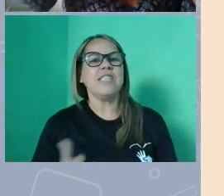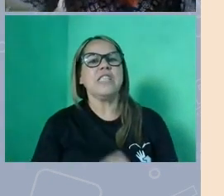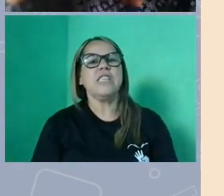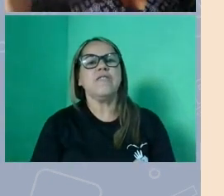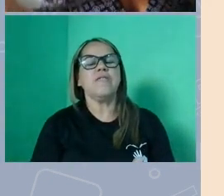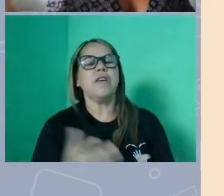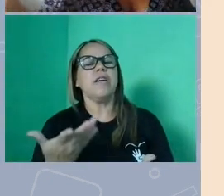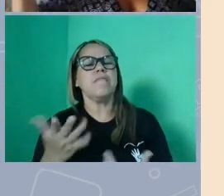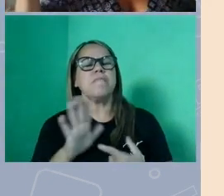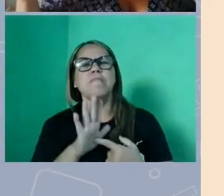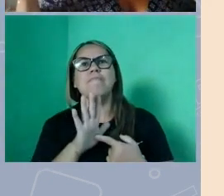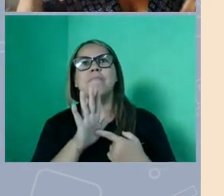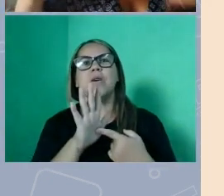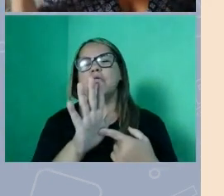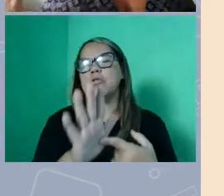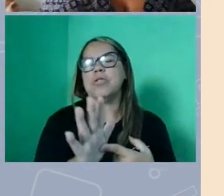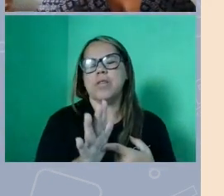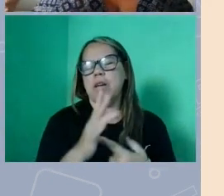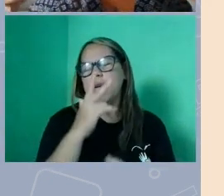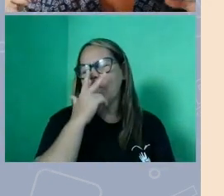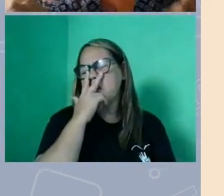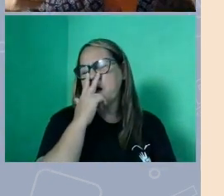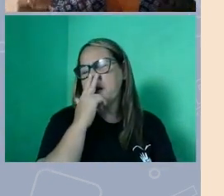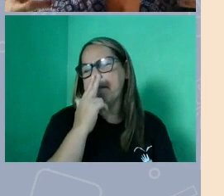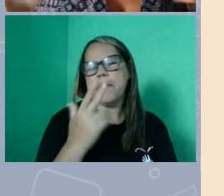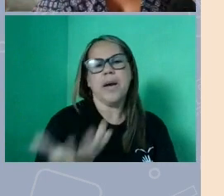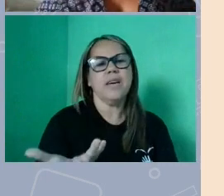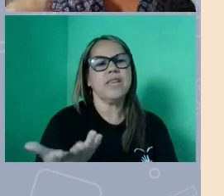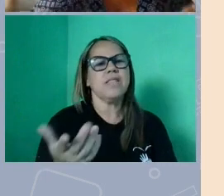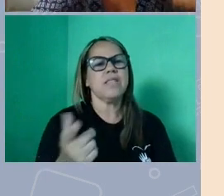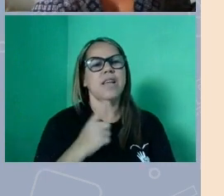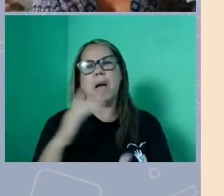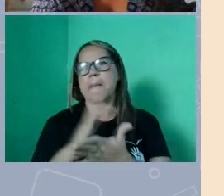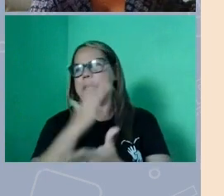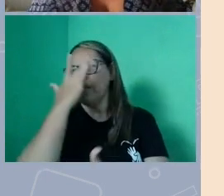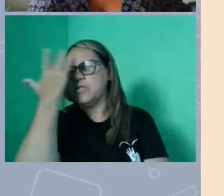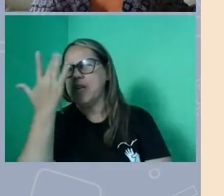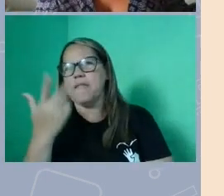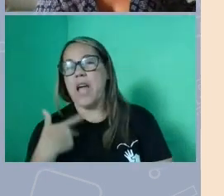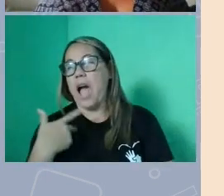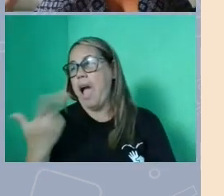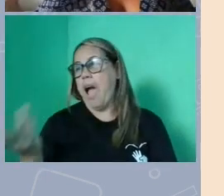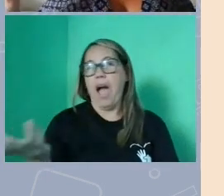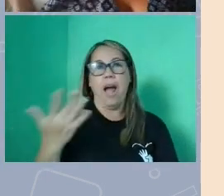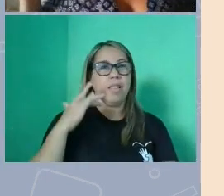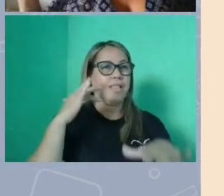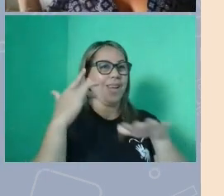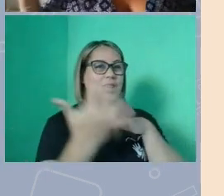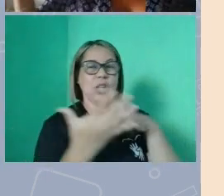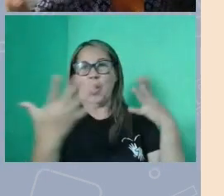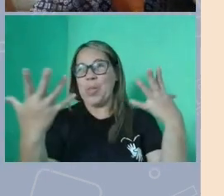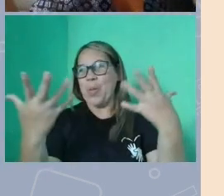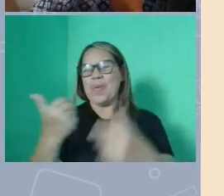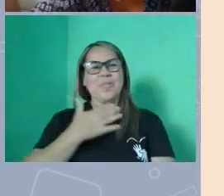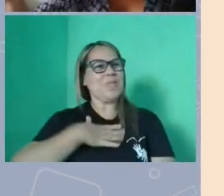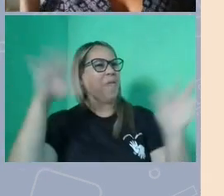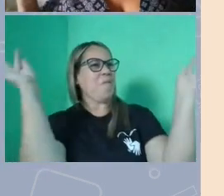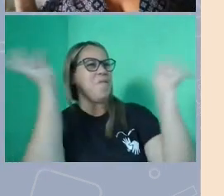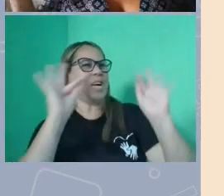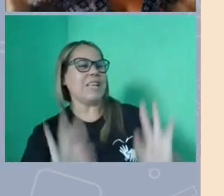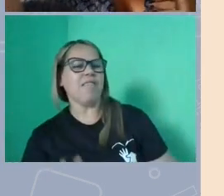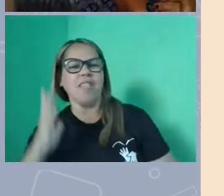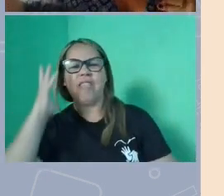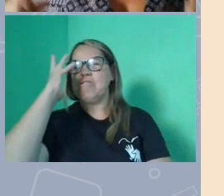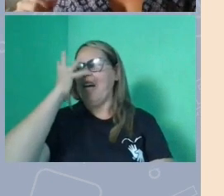essa aparência o que é aparente tem até muitas pessoas dizem assim ah todo mundo é feliz nas redes sociais né todo mundo é feliz todo mundo é lindo